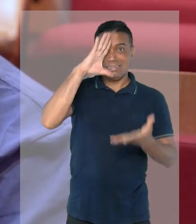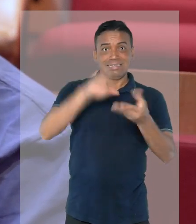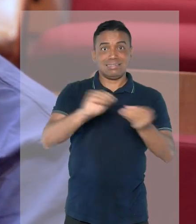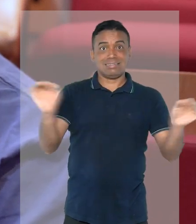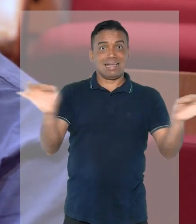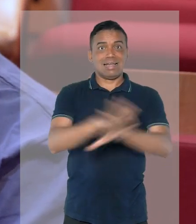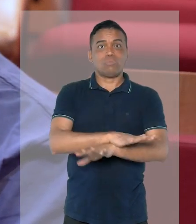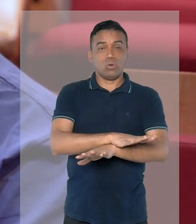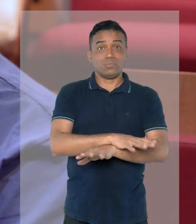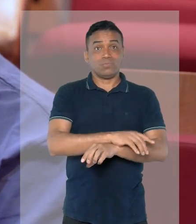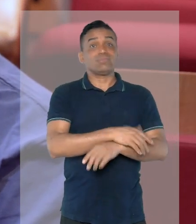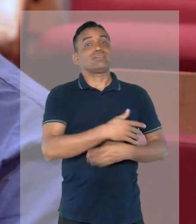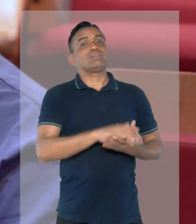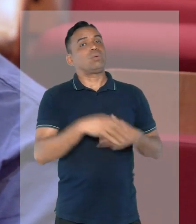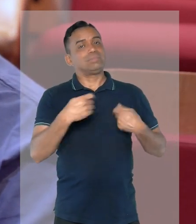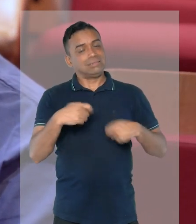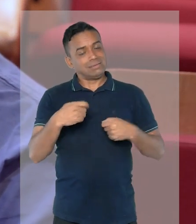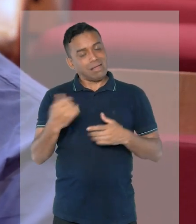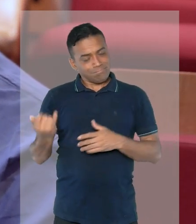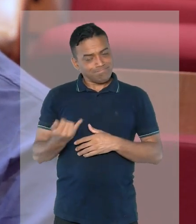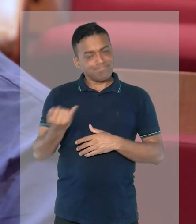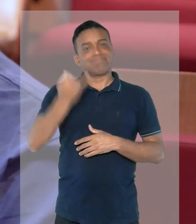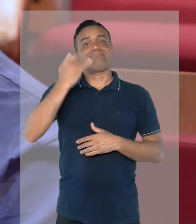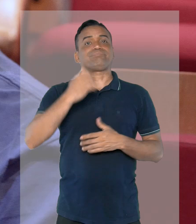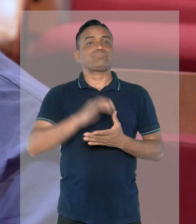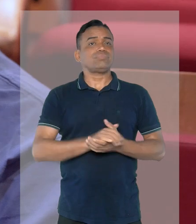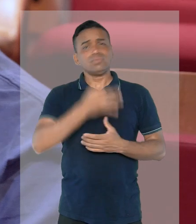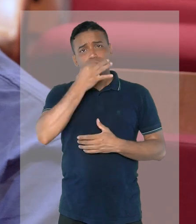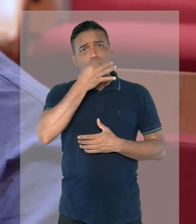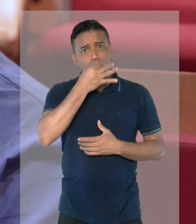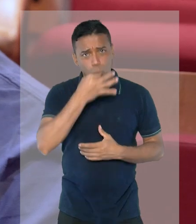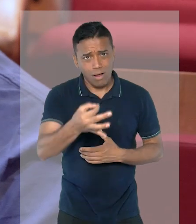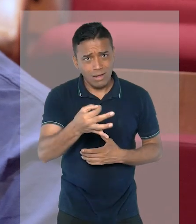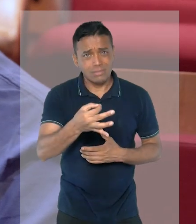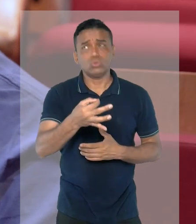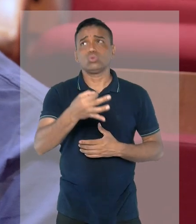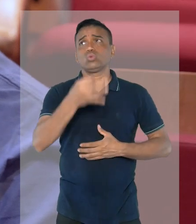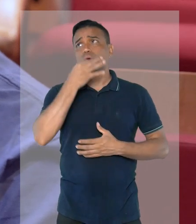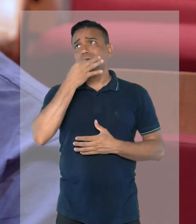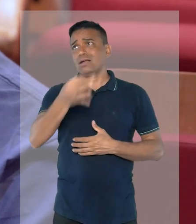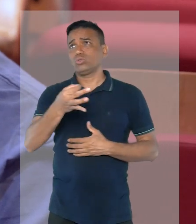que fecha, mas o terceiro termo é absolutamente necessário. Eu acho que um